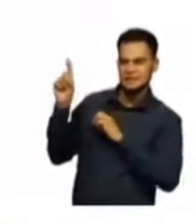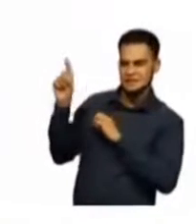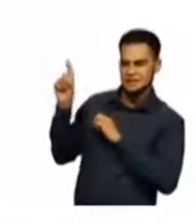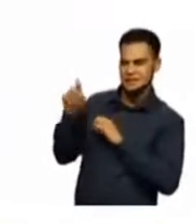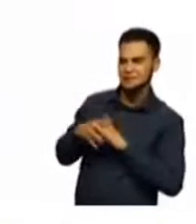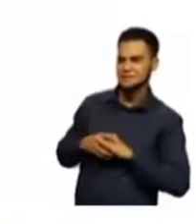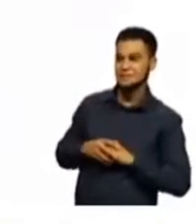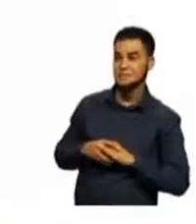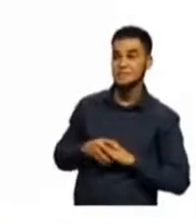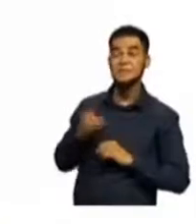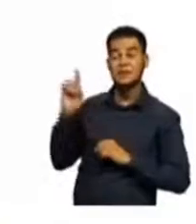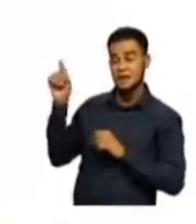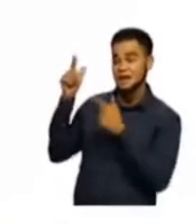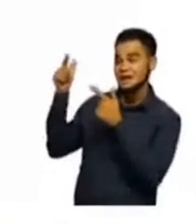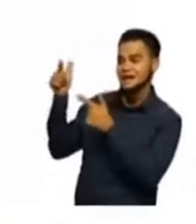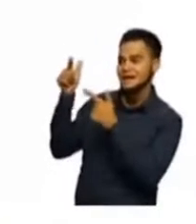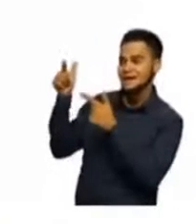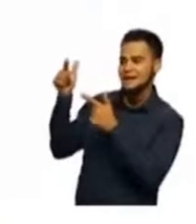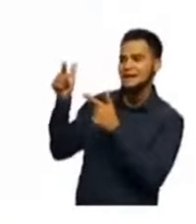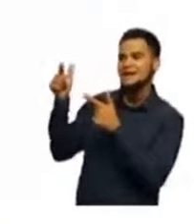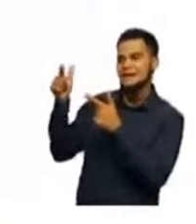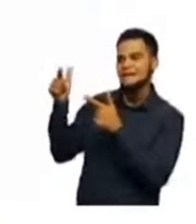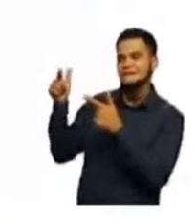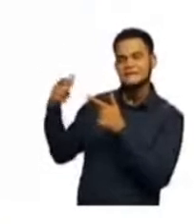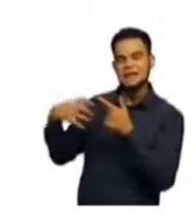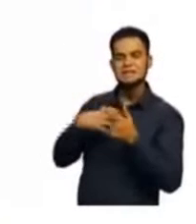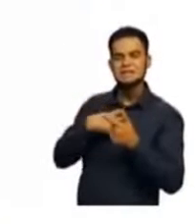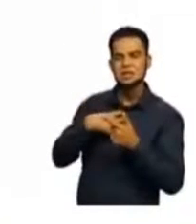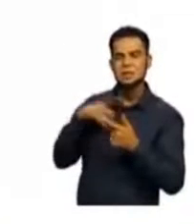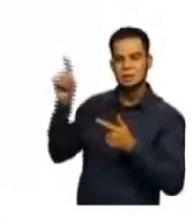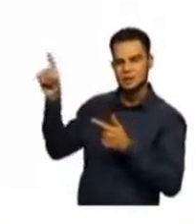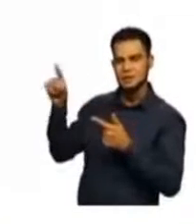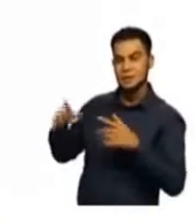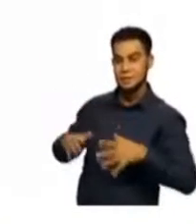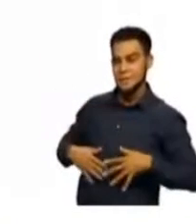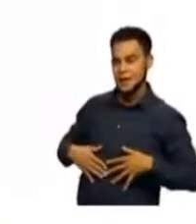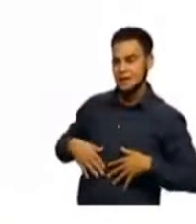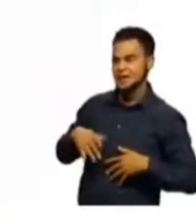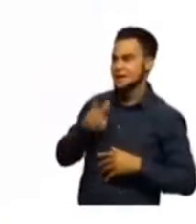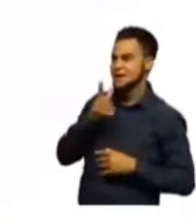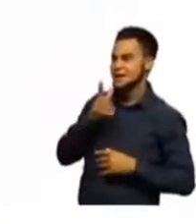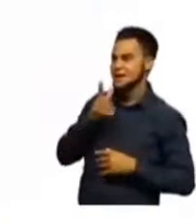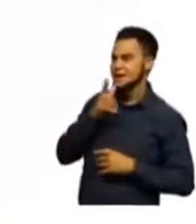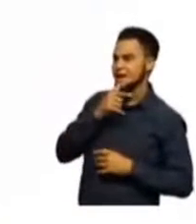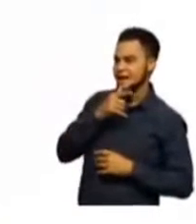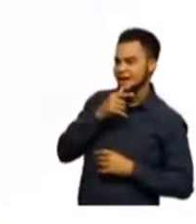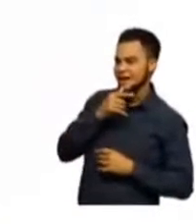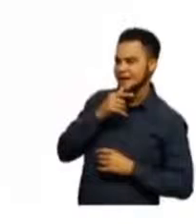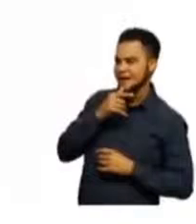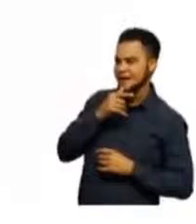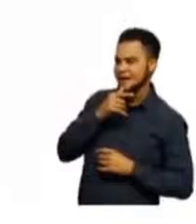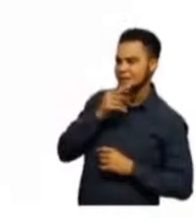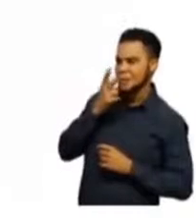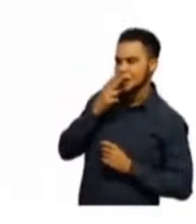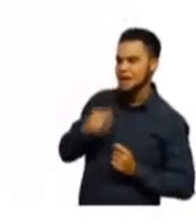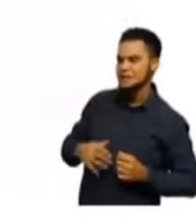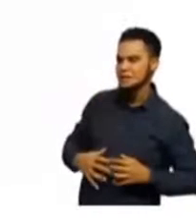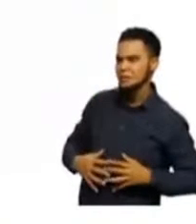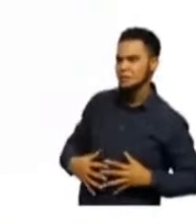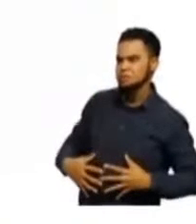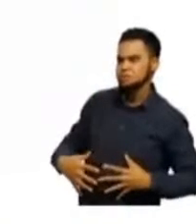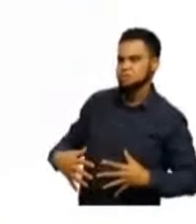a ascite, famoso sintoma da doença, ó. A barriga d'água, ela fica bem flácida,